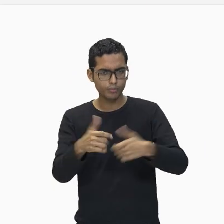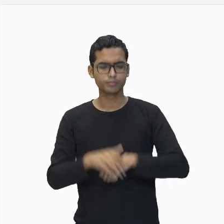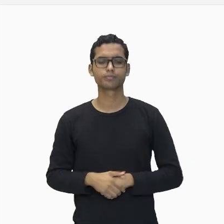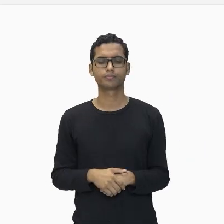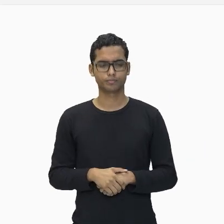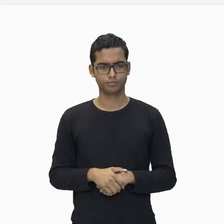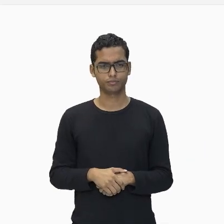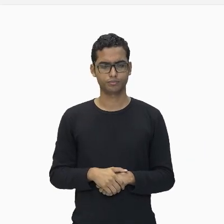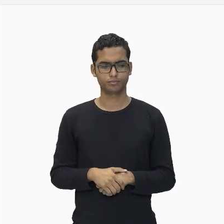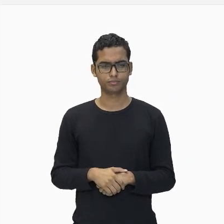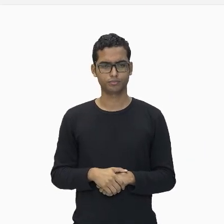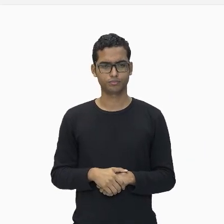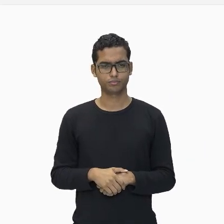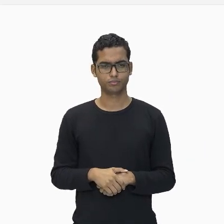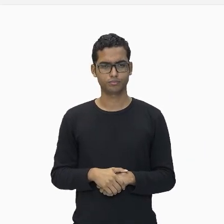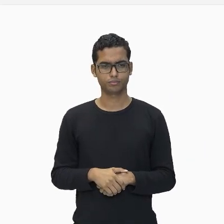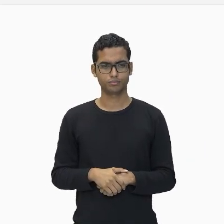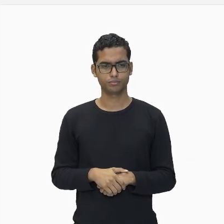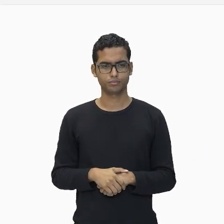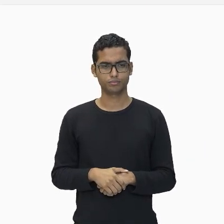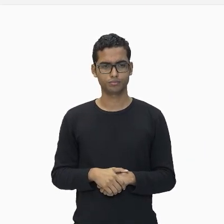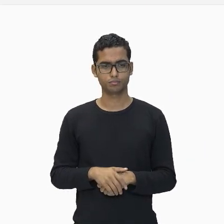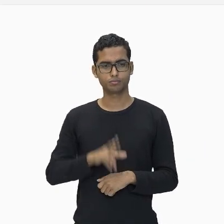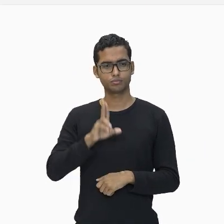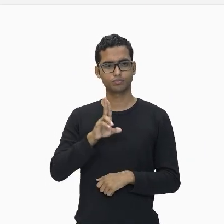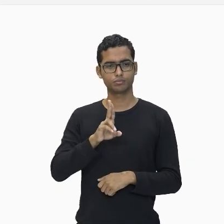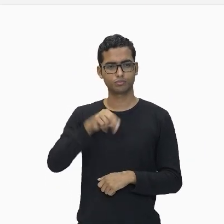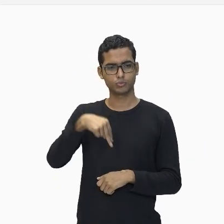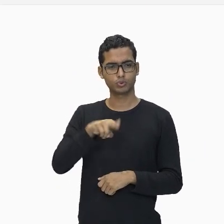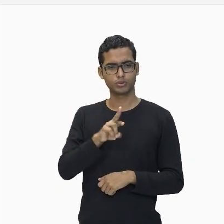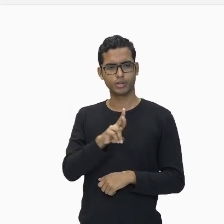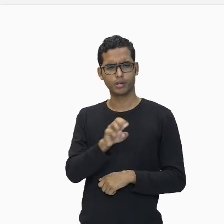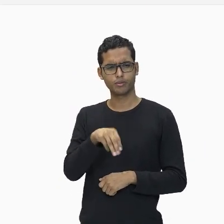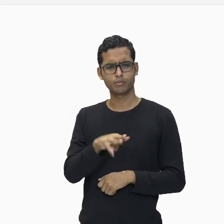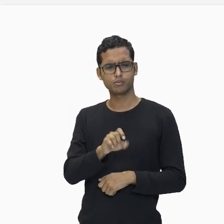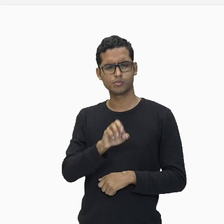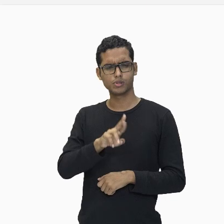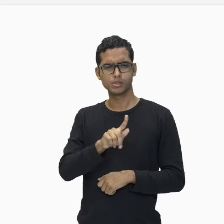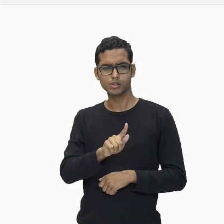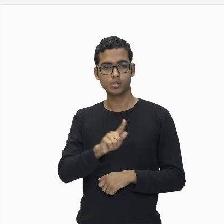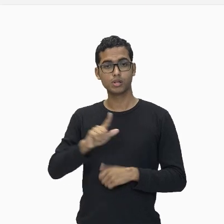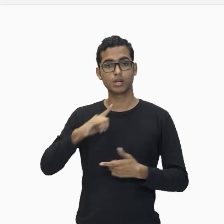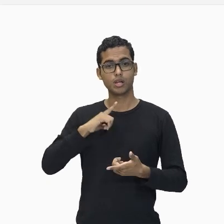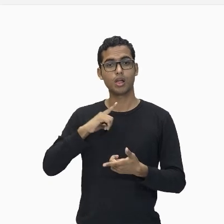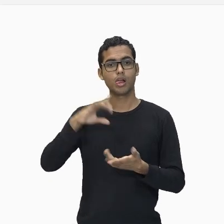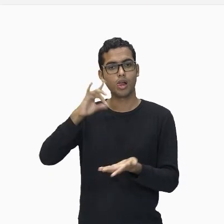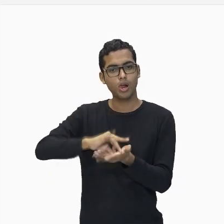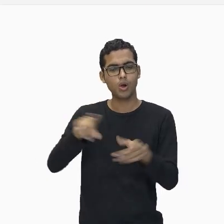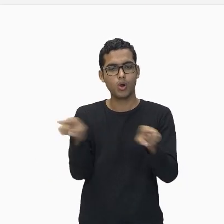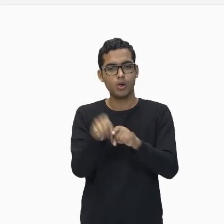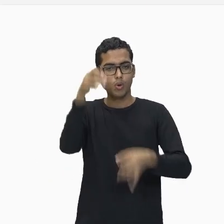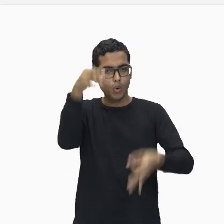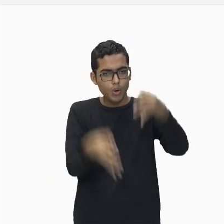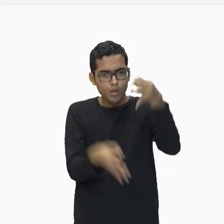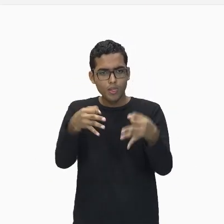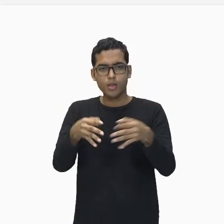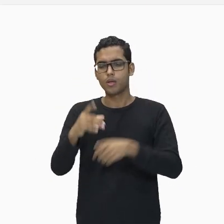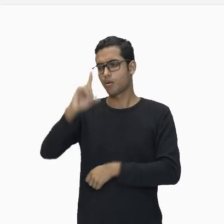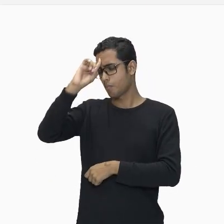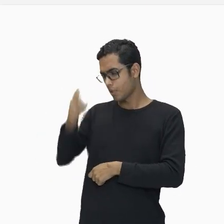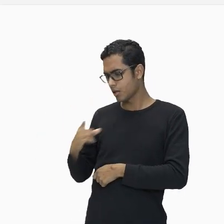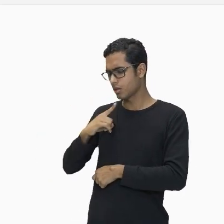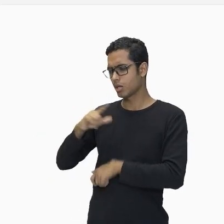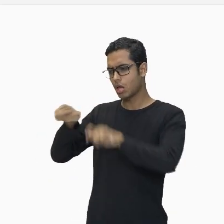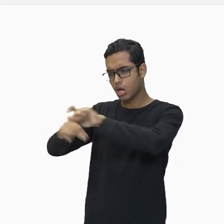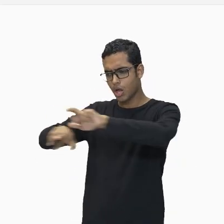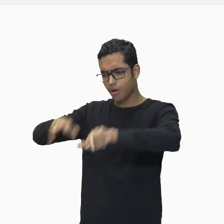de Nuremberg realizou a condenação de 11 líderes nazistas à morte, inclusive muitos deles que não